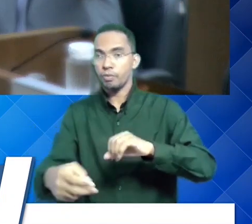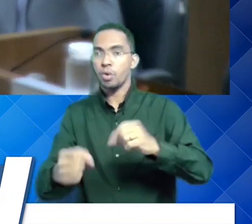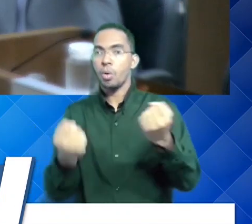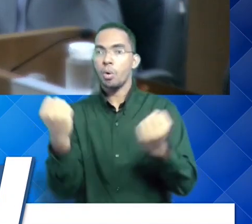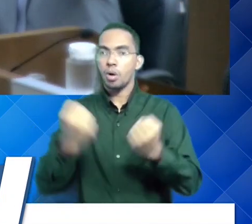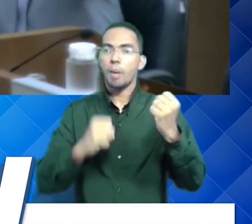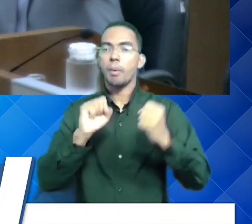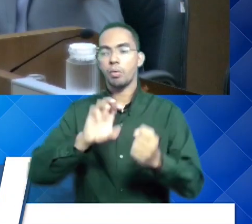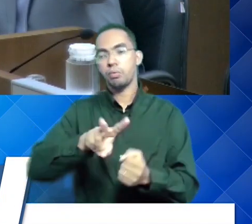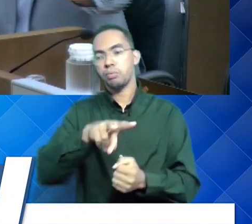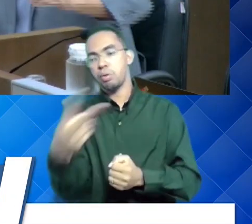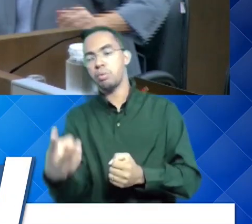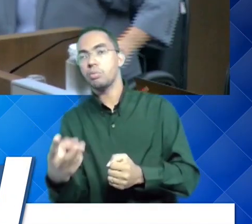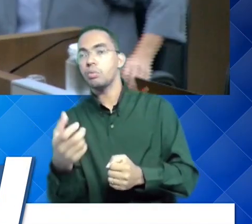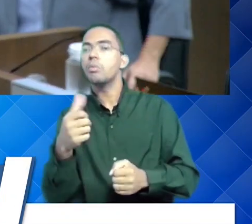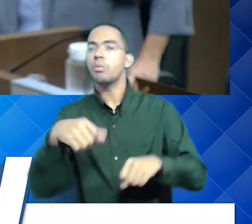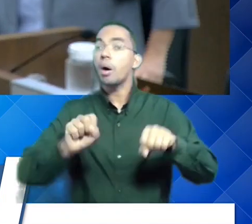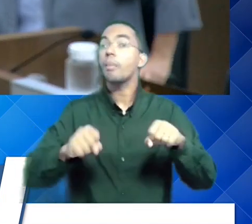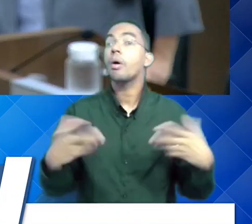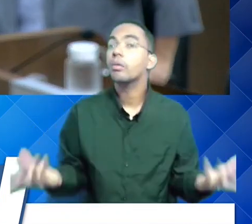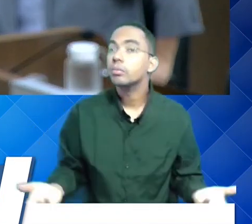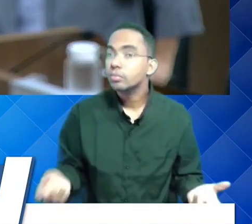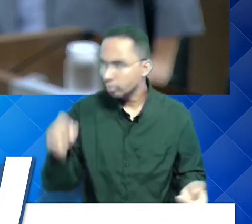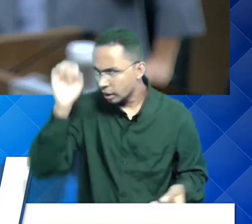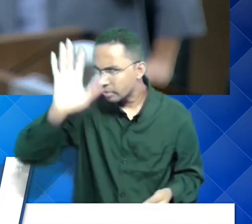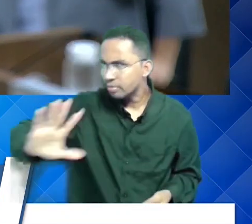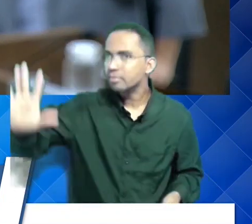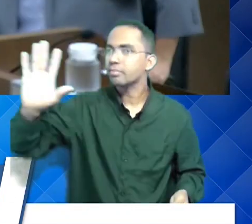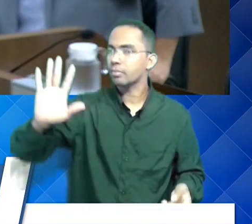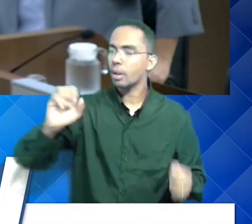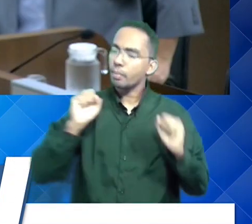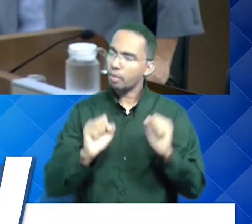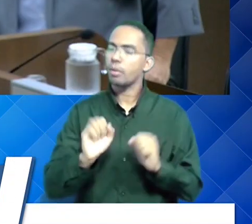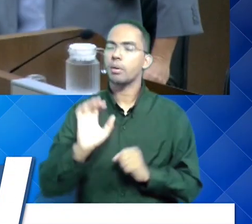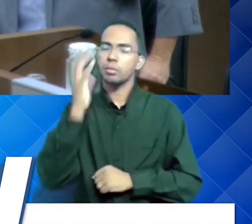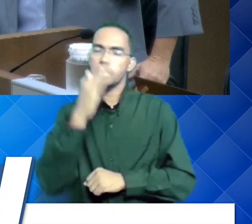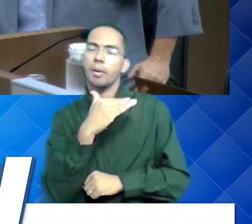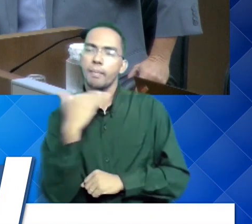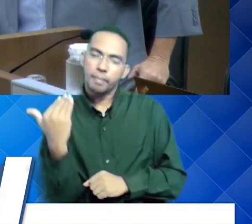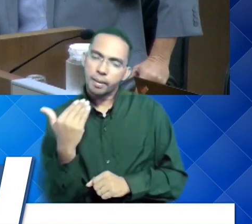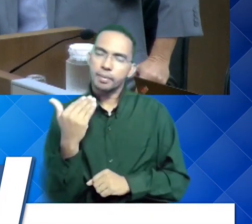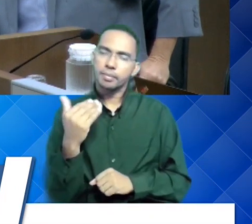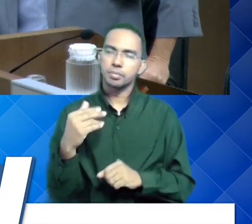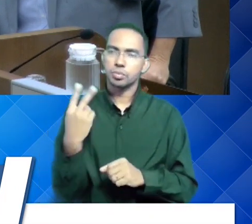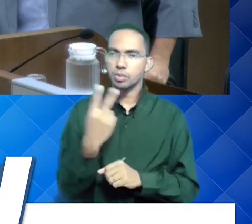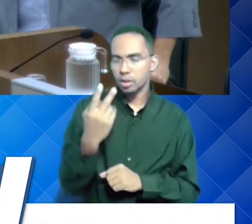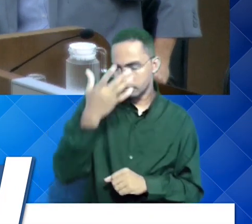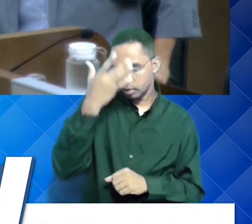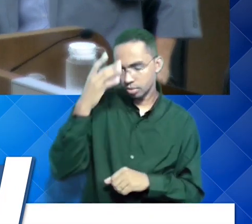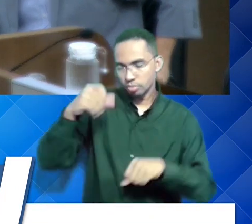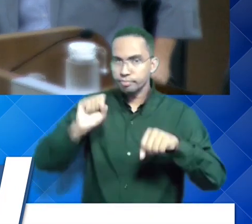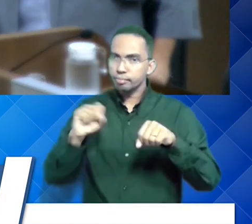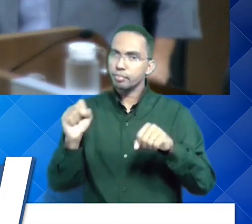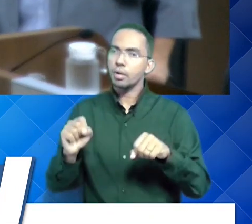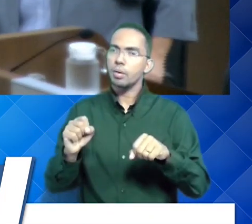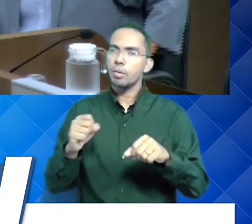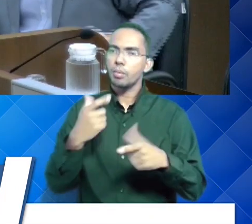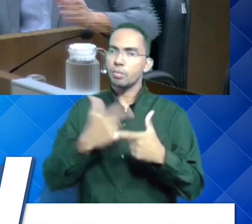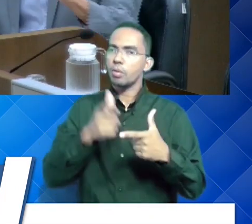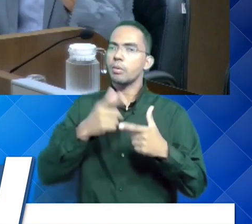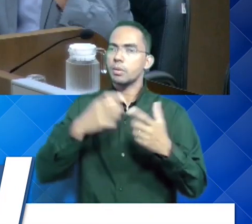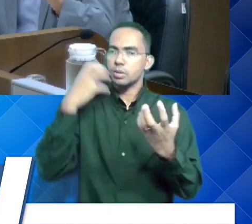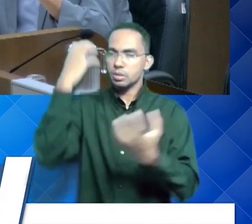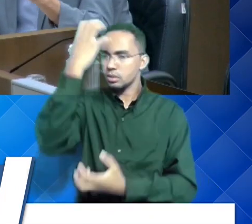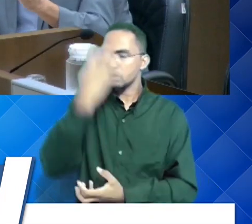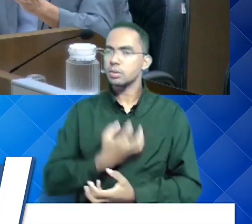capotar. Agora, uma moto vai matar o condutor e quem estiver na garupa, porque isso aí é um problema seríssimo. Então,